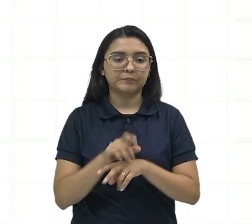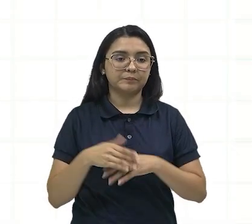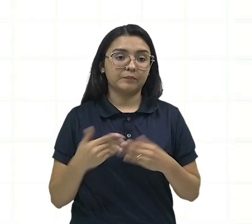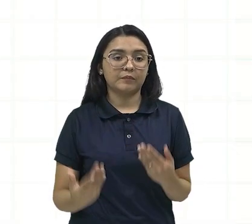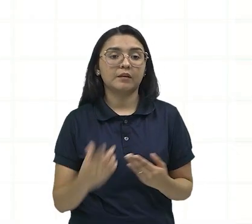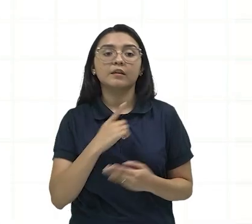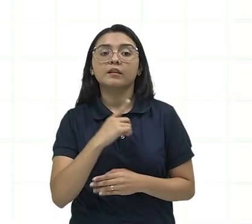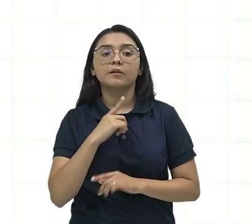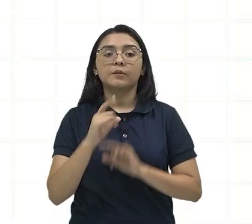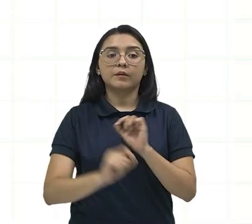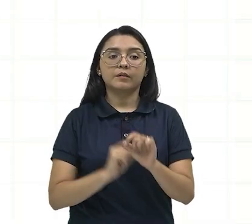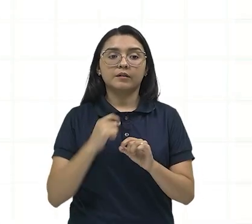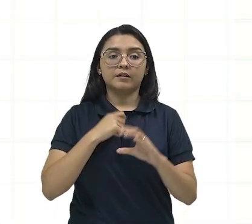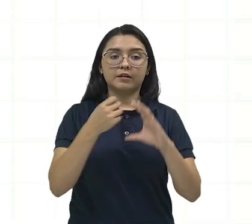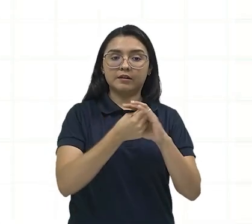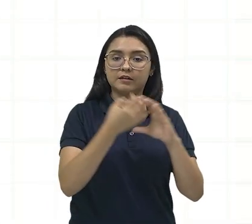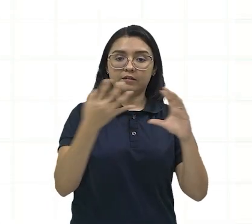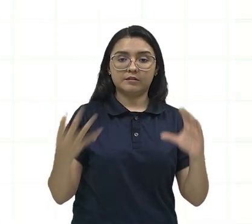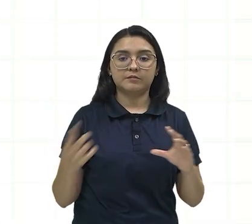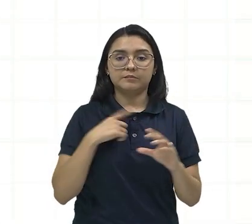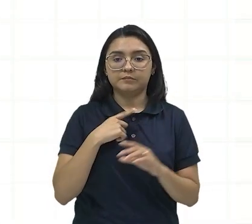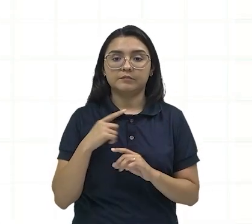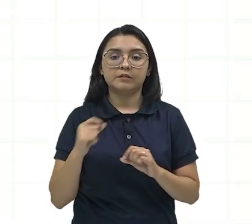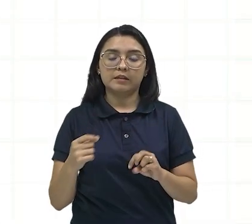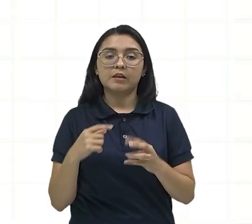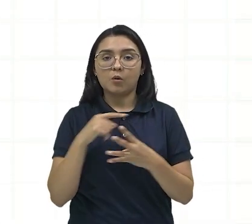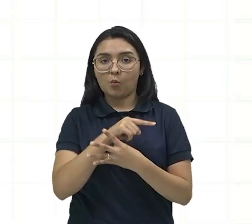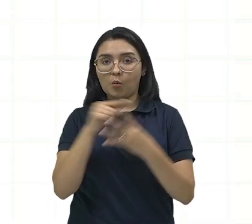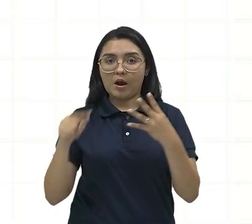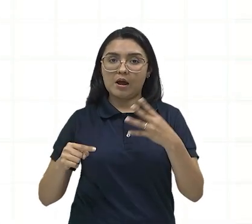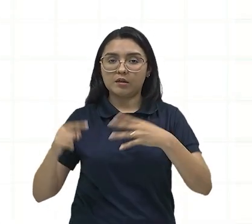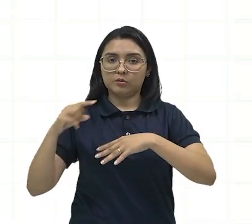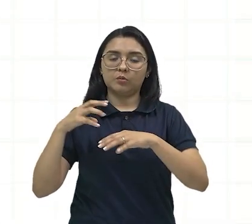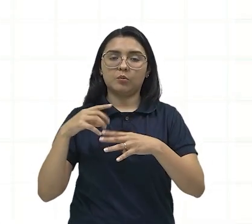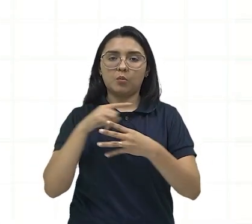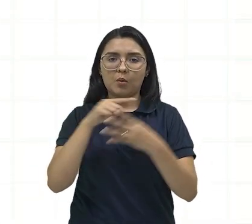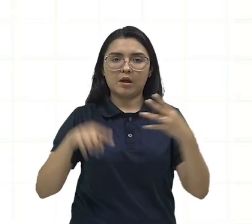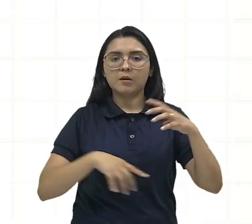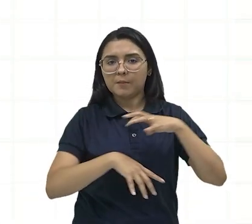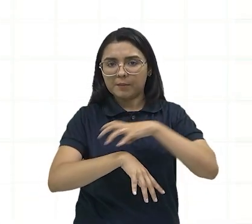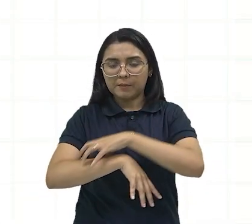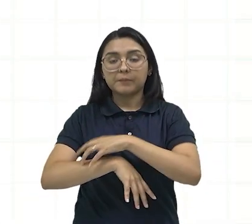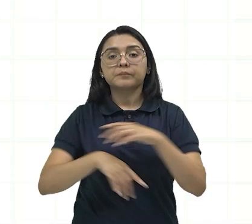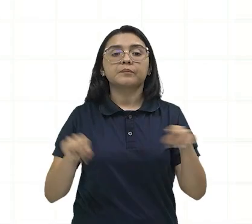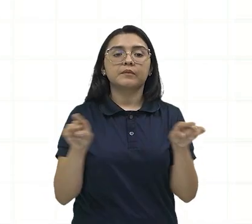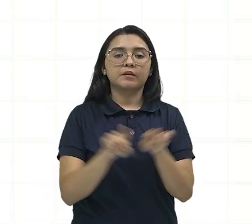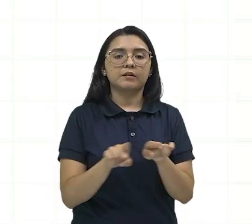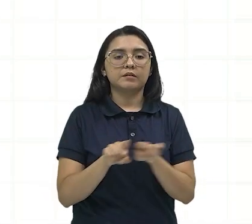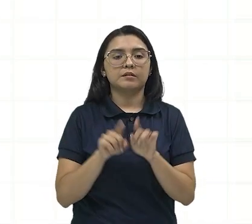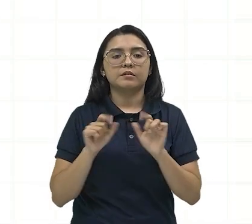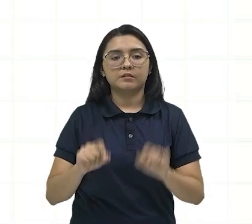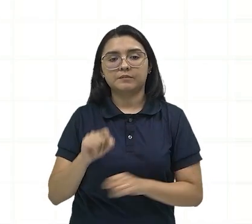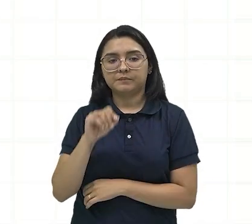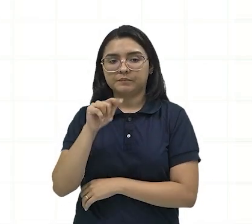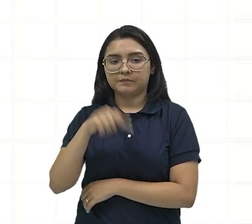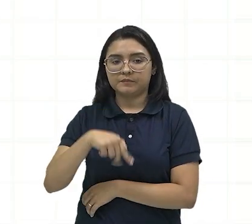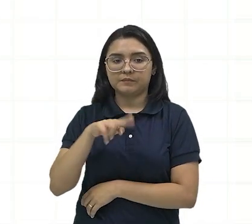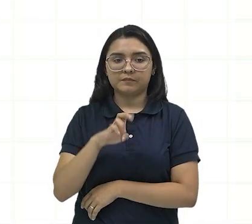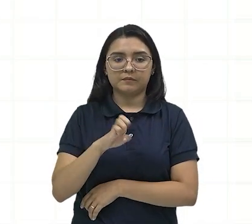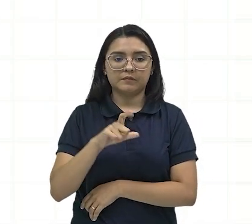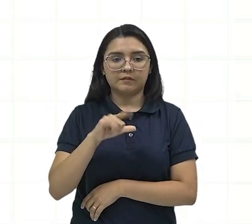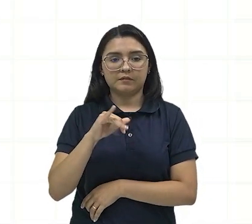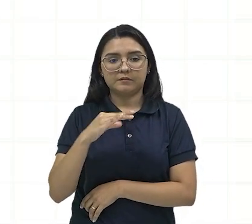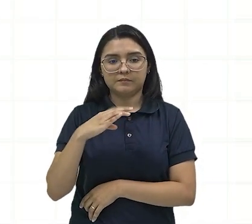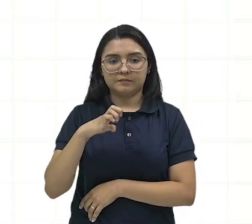eles possuem como característica 4 pares de patas locomotoras, né? Tem as quelíceras e